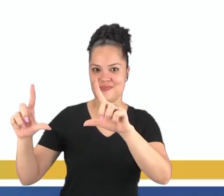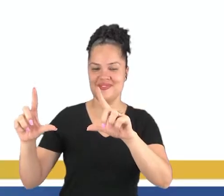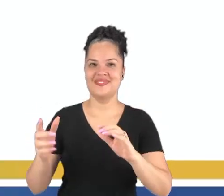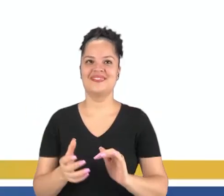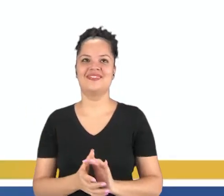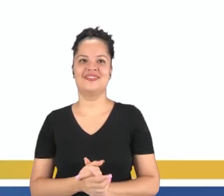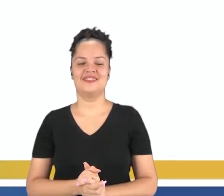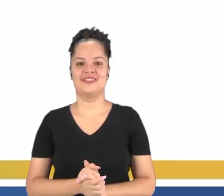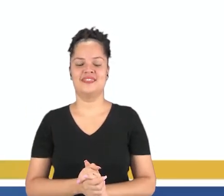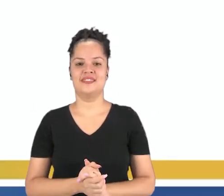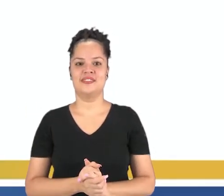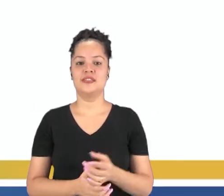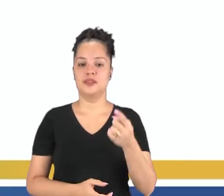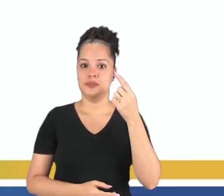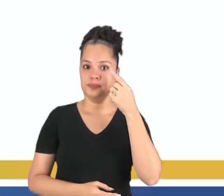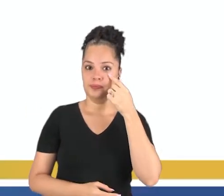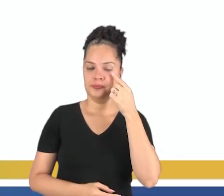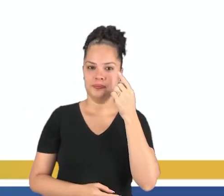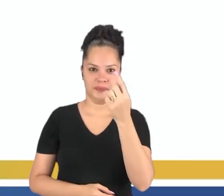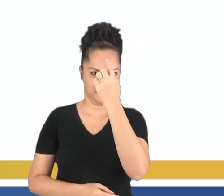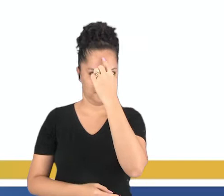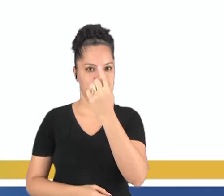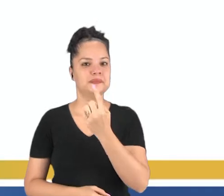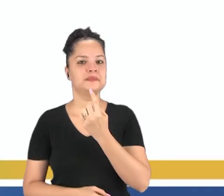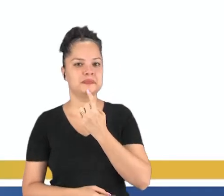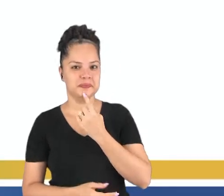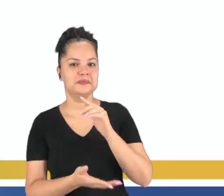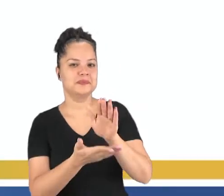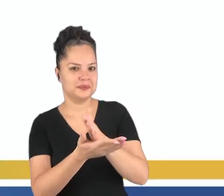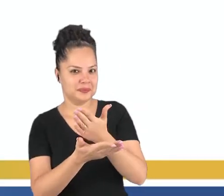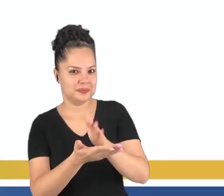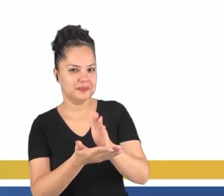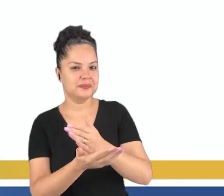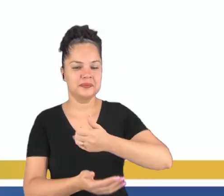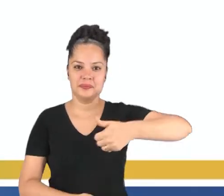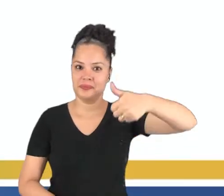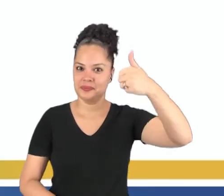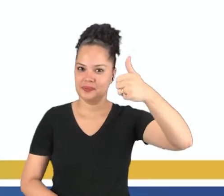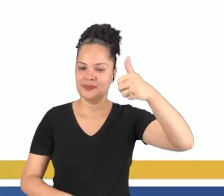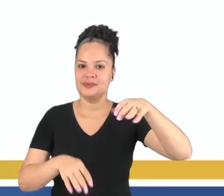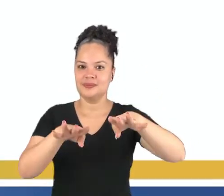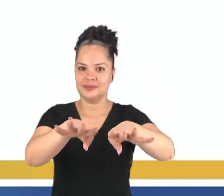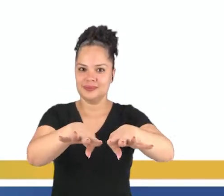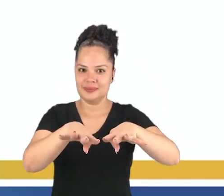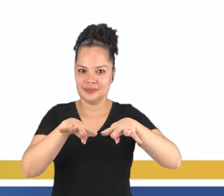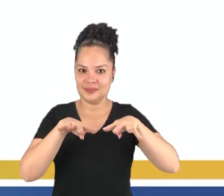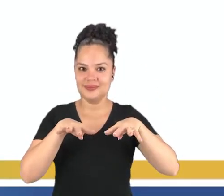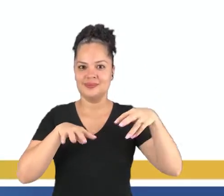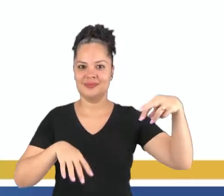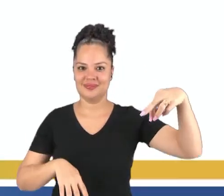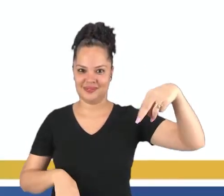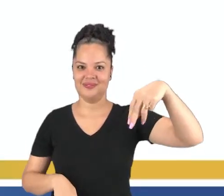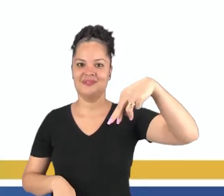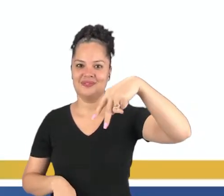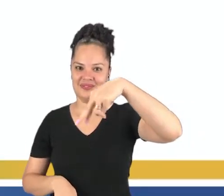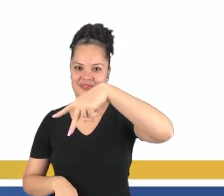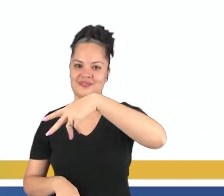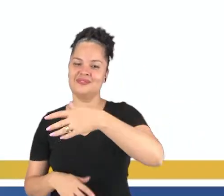seguir. Então, nós temos algumas imagens, né? A primeira delas é a faixa de pedestres,